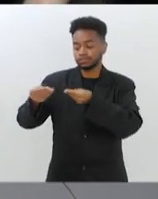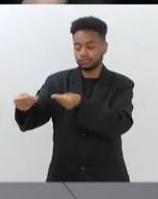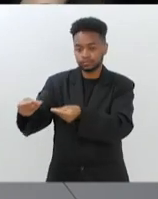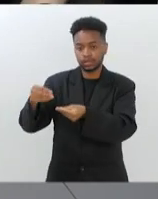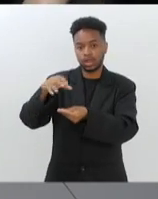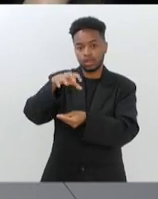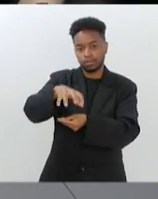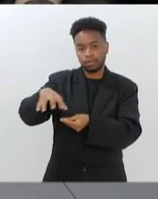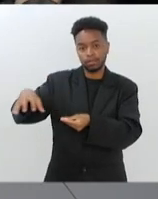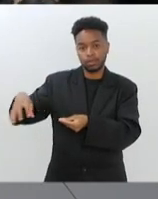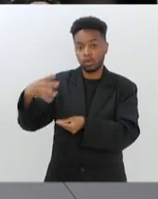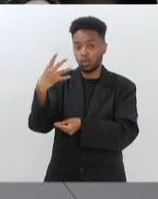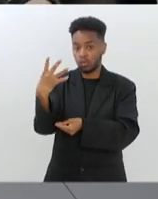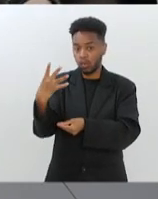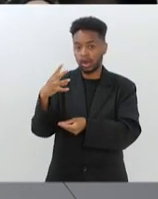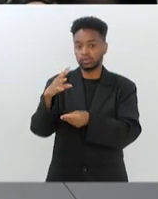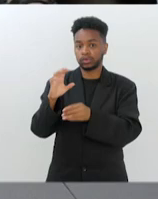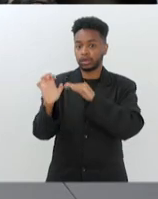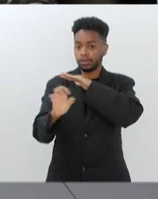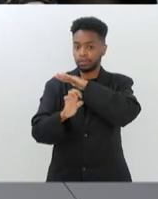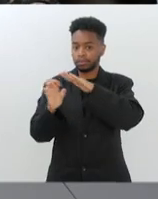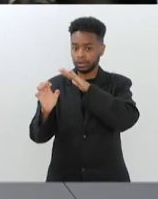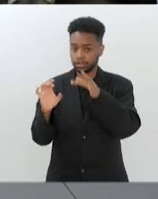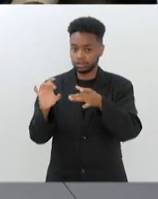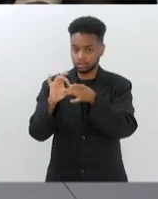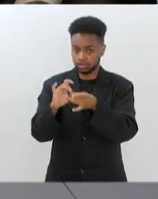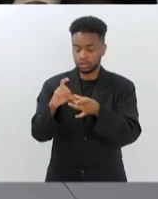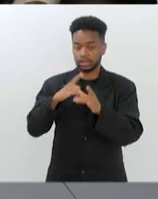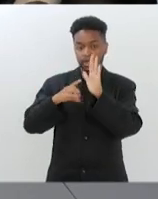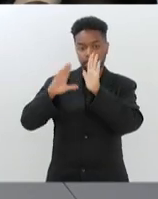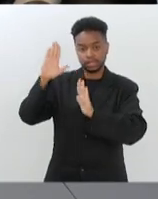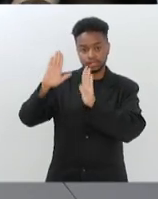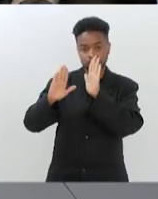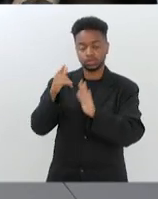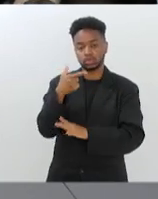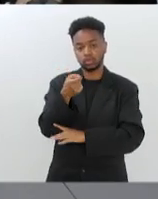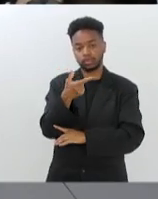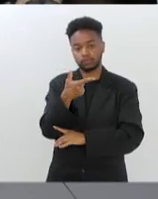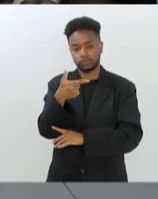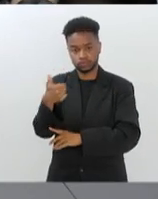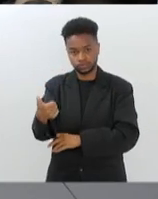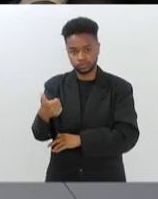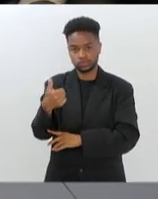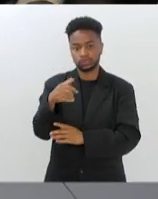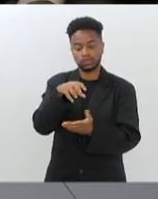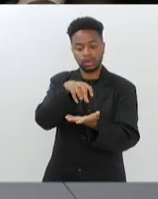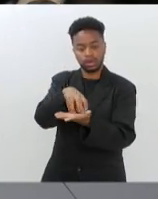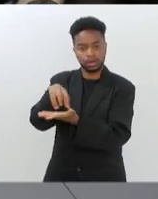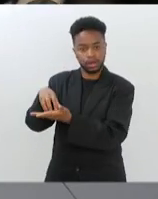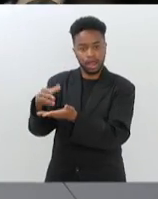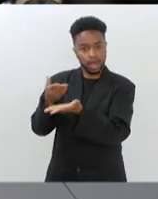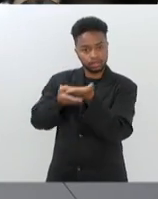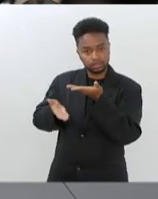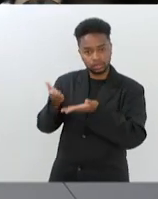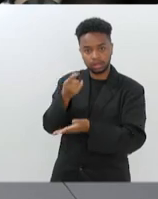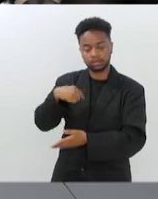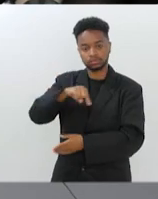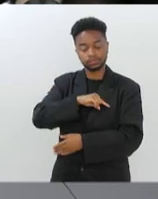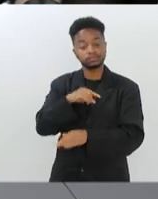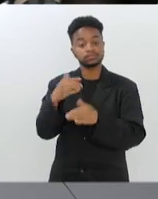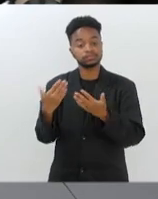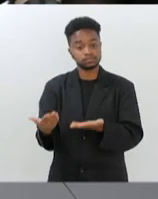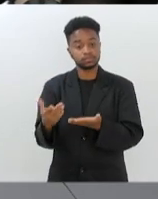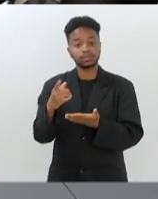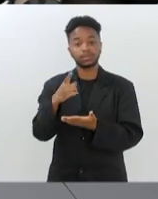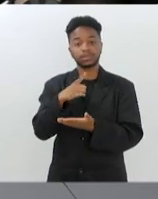agências licitadas é uma licitação de 2021 essas agências nos atendem lá e entre elas então é